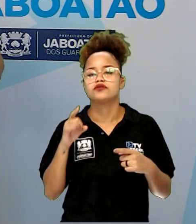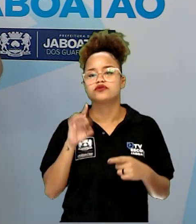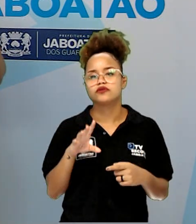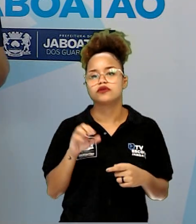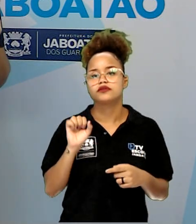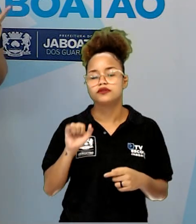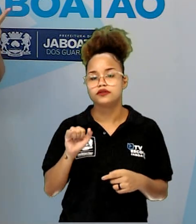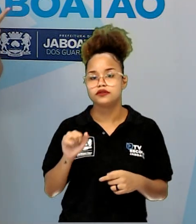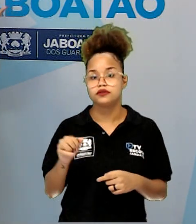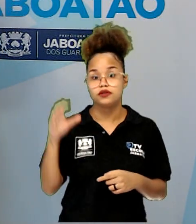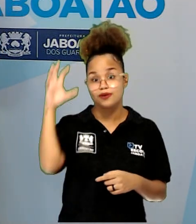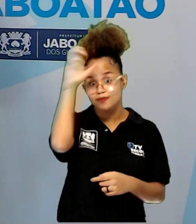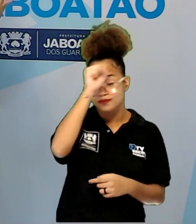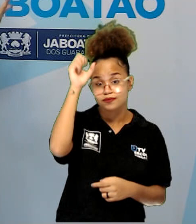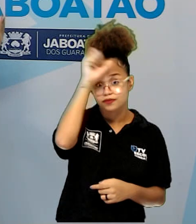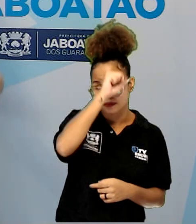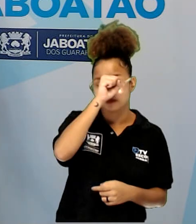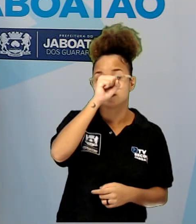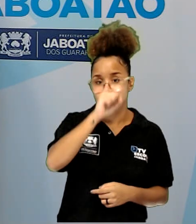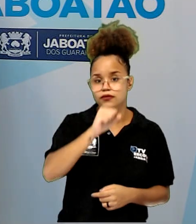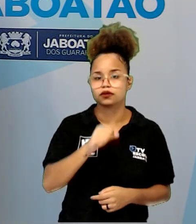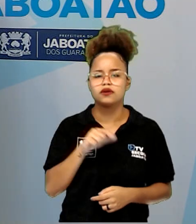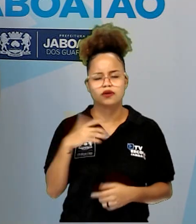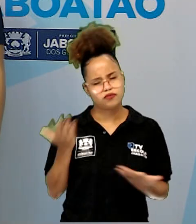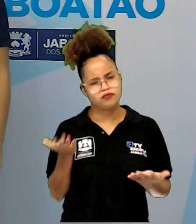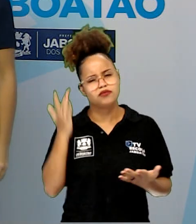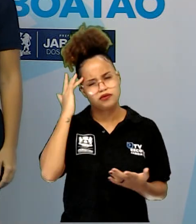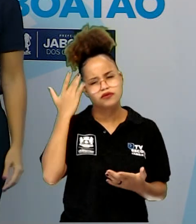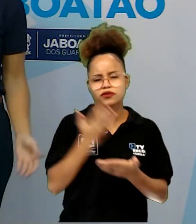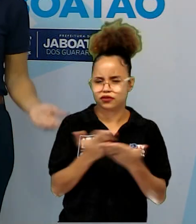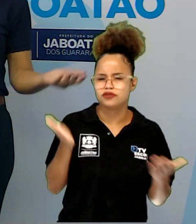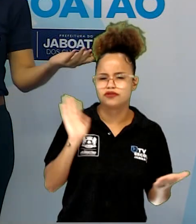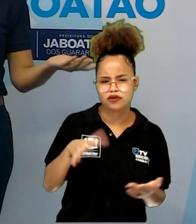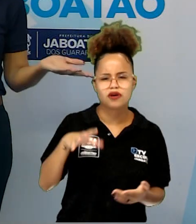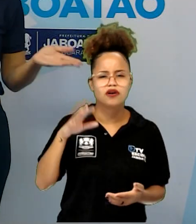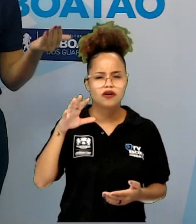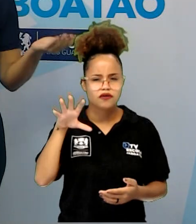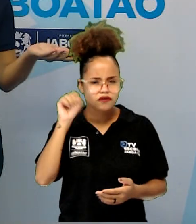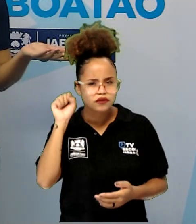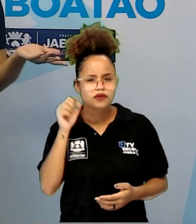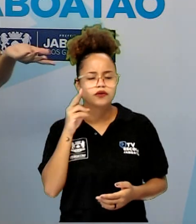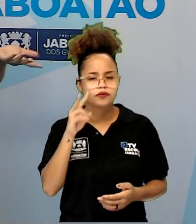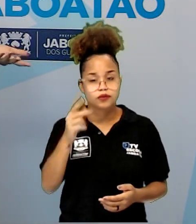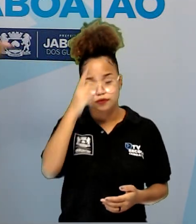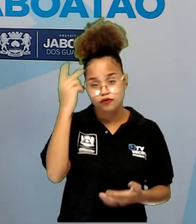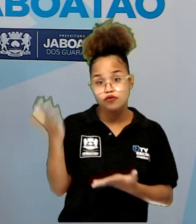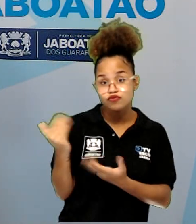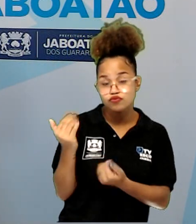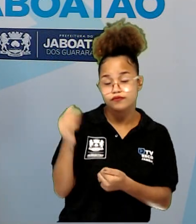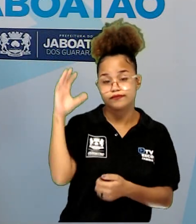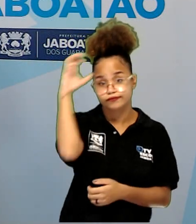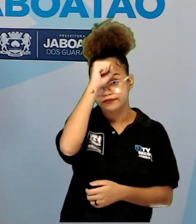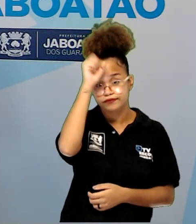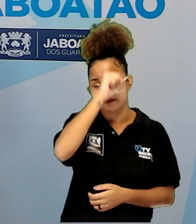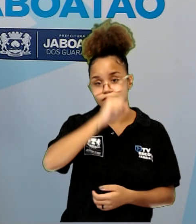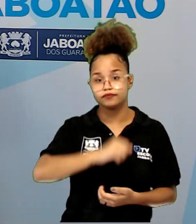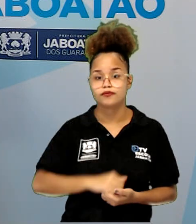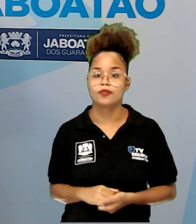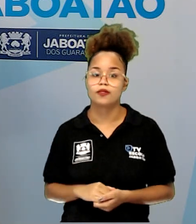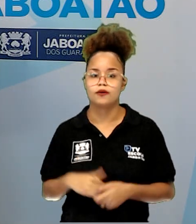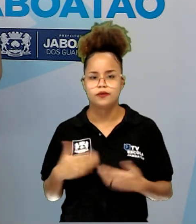de aprendizes. Acredito que vocês já devam ter ouvido falar sobre o programa Jovem Aprendiz. Então,